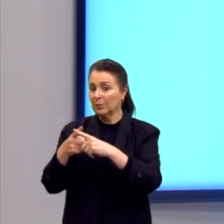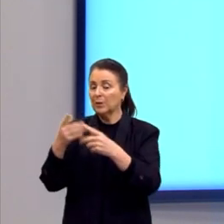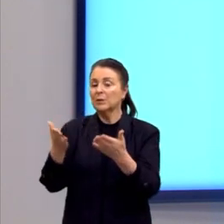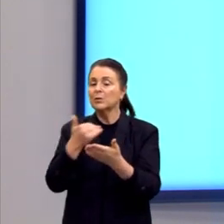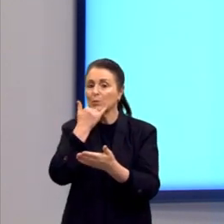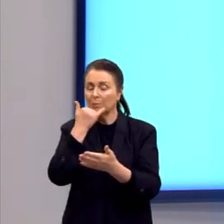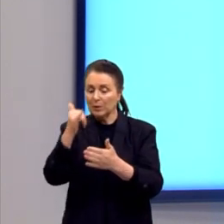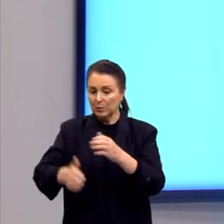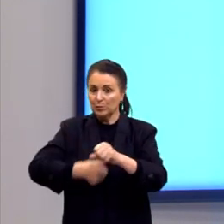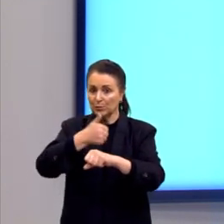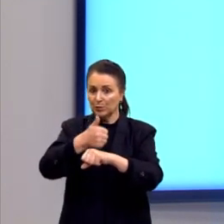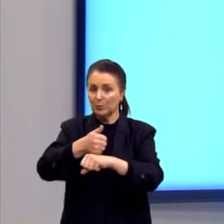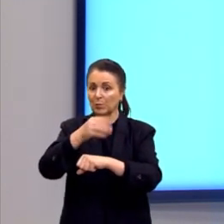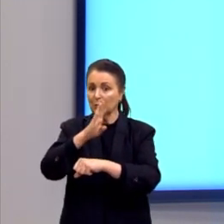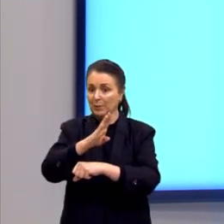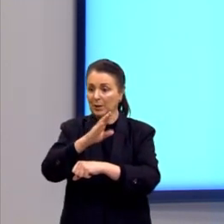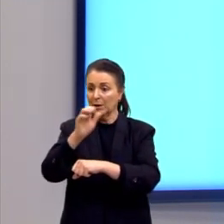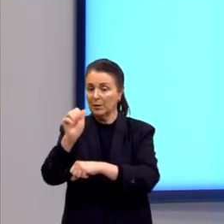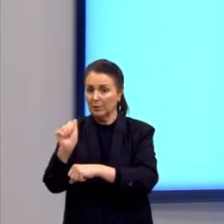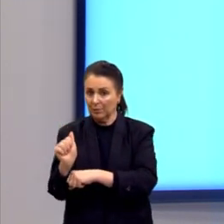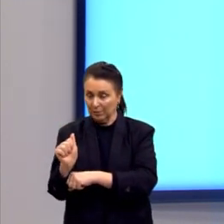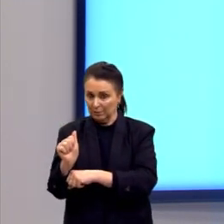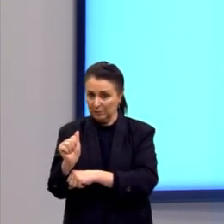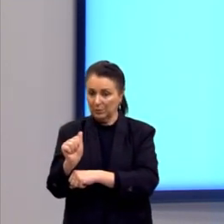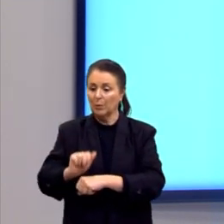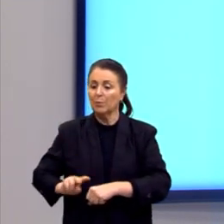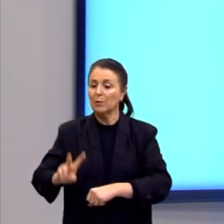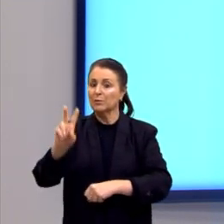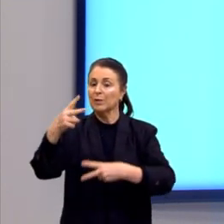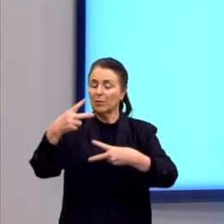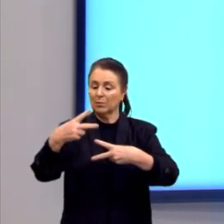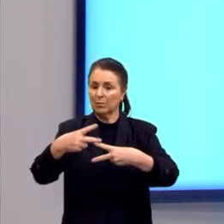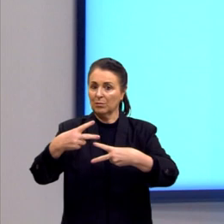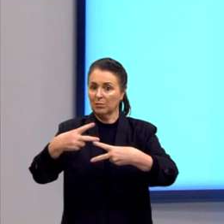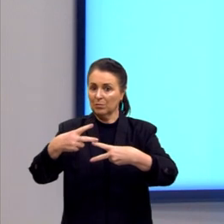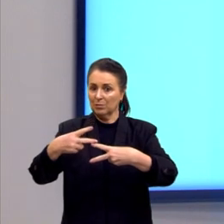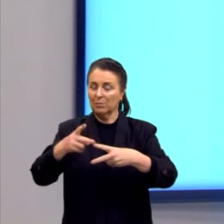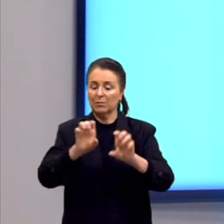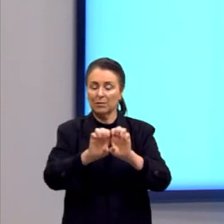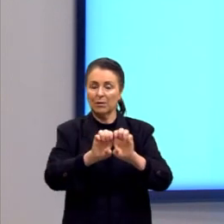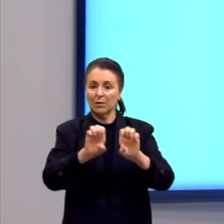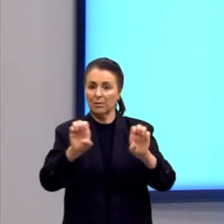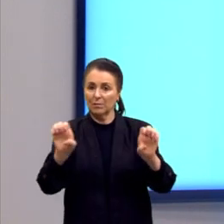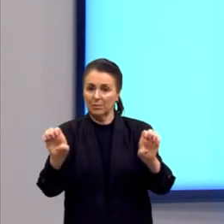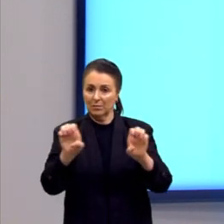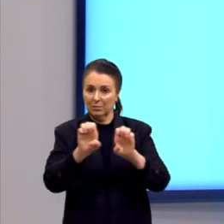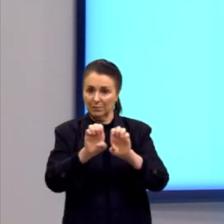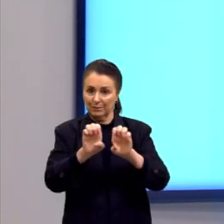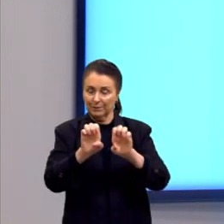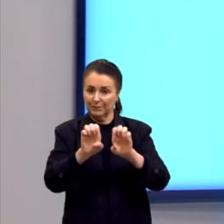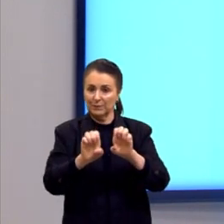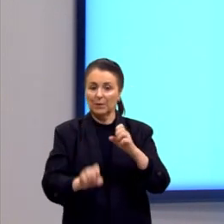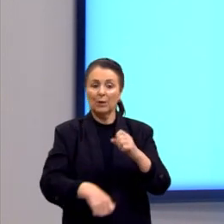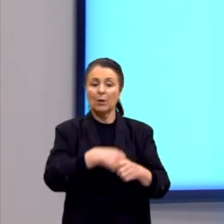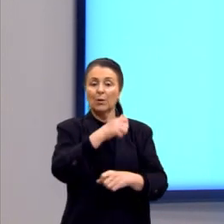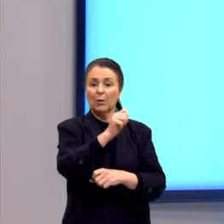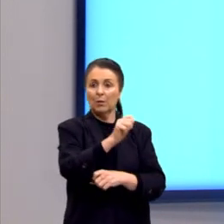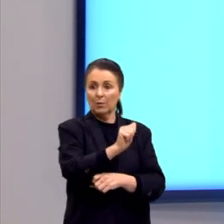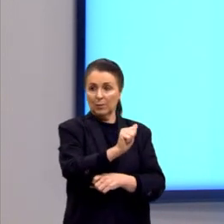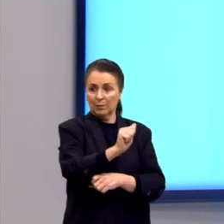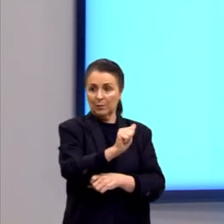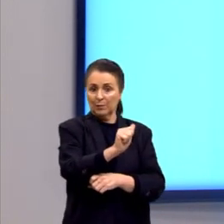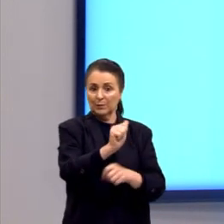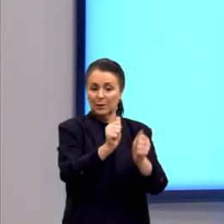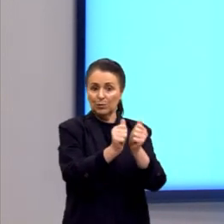vamos substituir o b e o a pelos valores né dos coeficientes da nossa equação sendo que o ar aquele